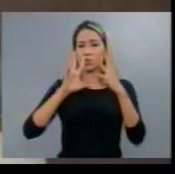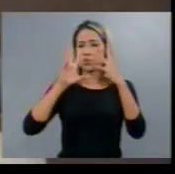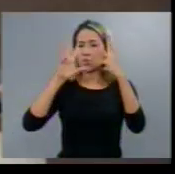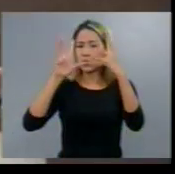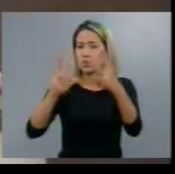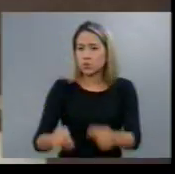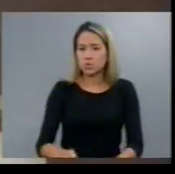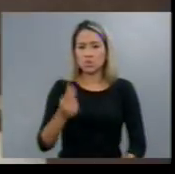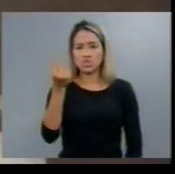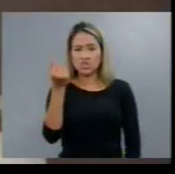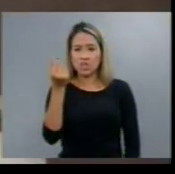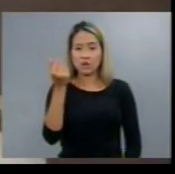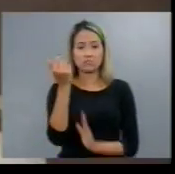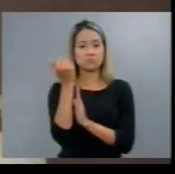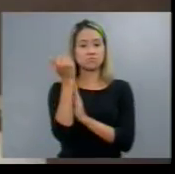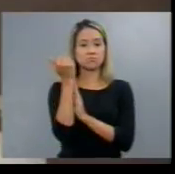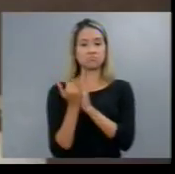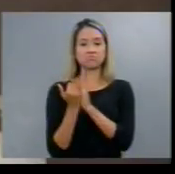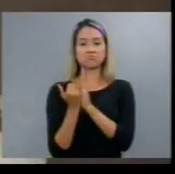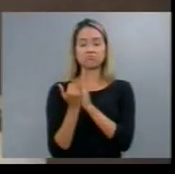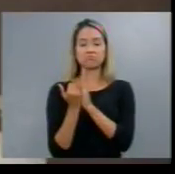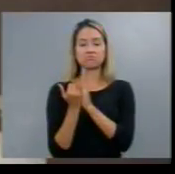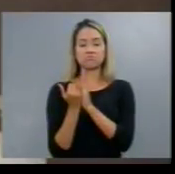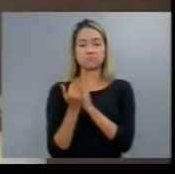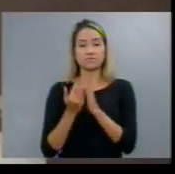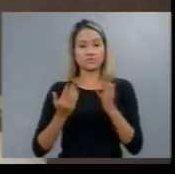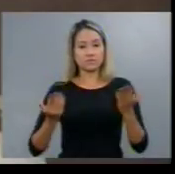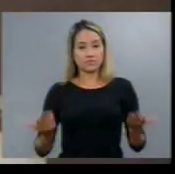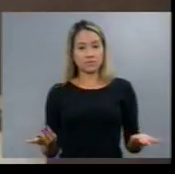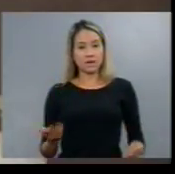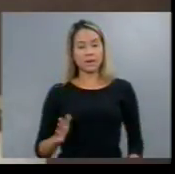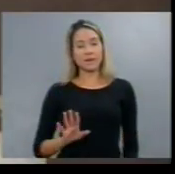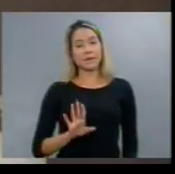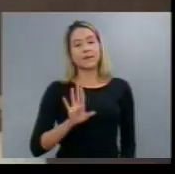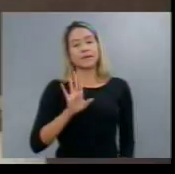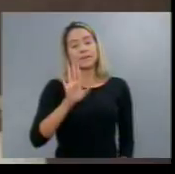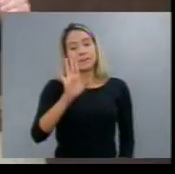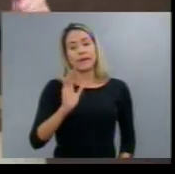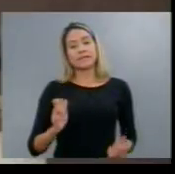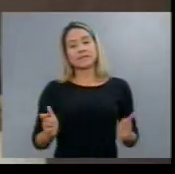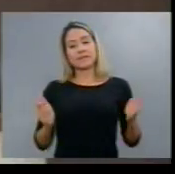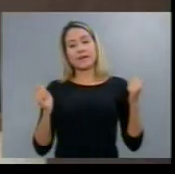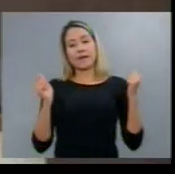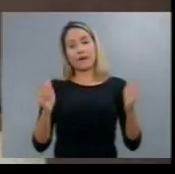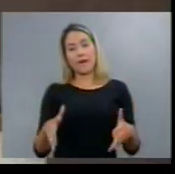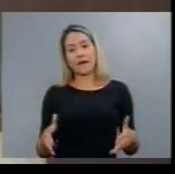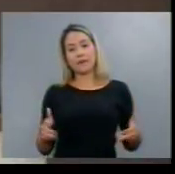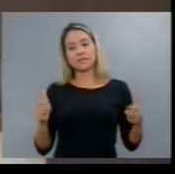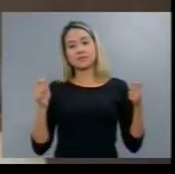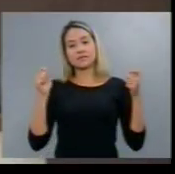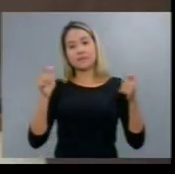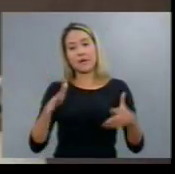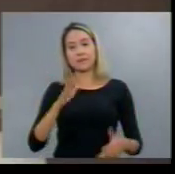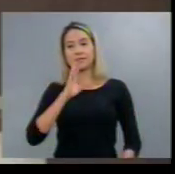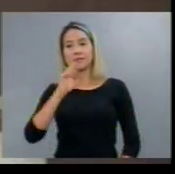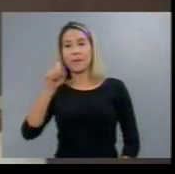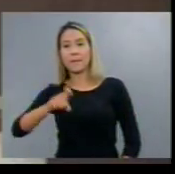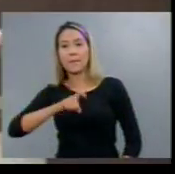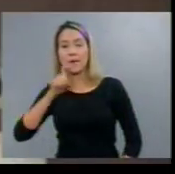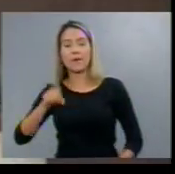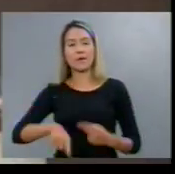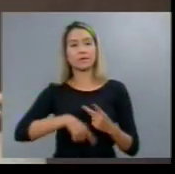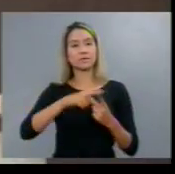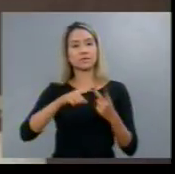primárias. Enquanto isso, as despesas financeiras livres estão.